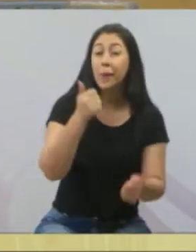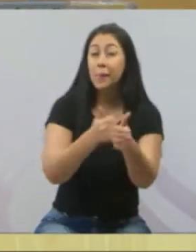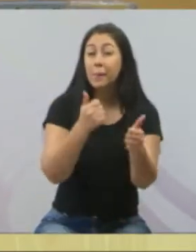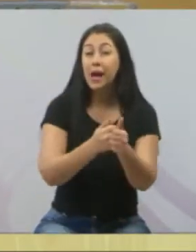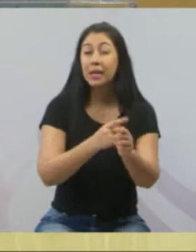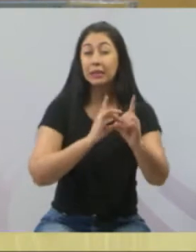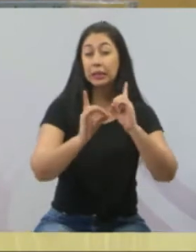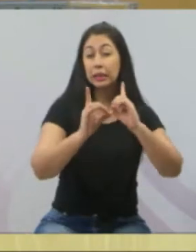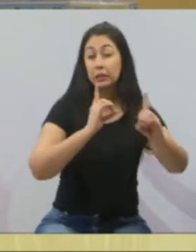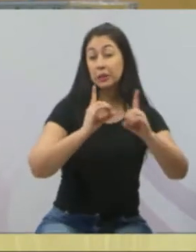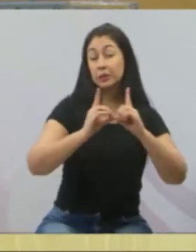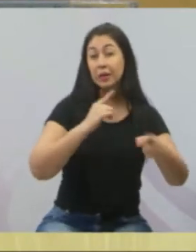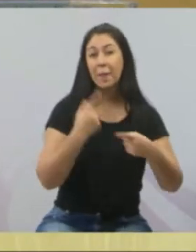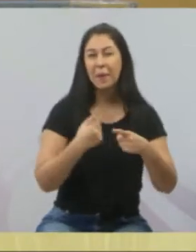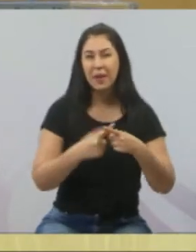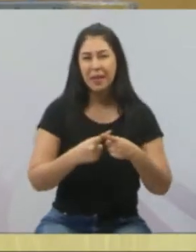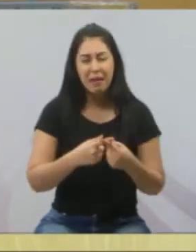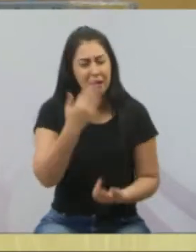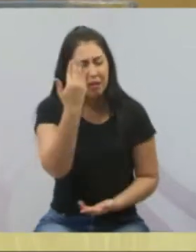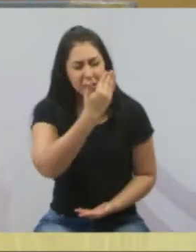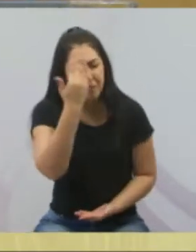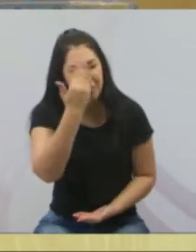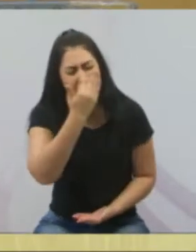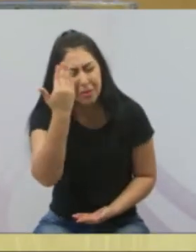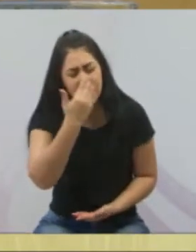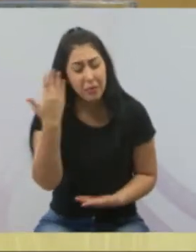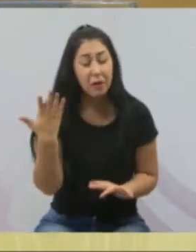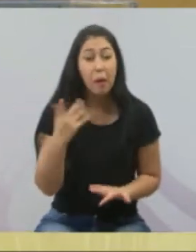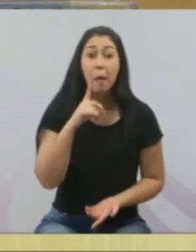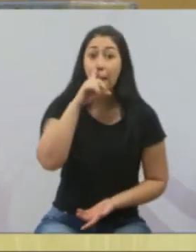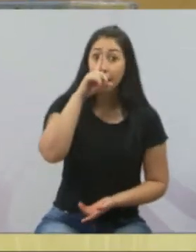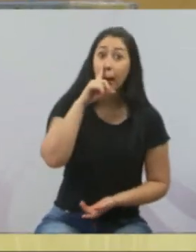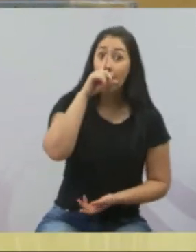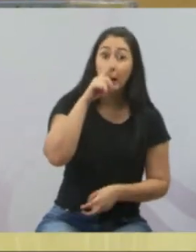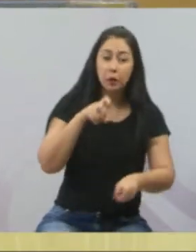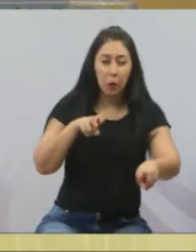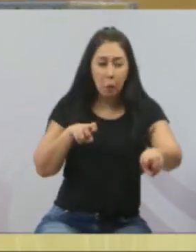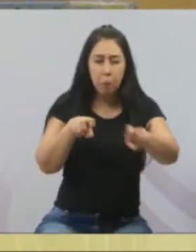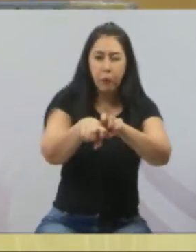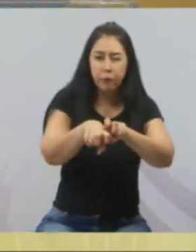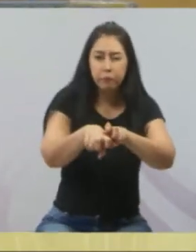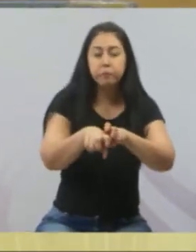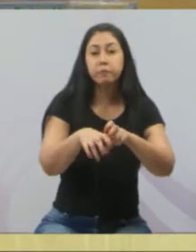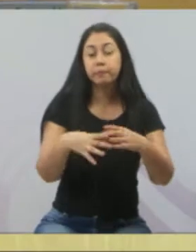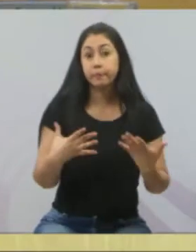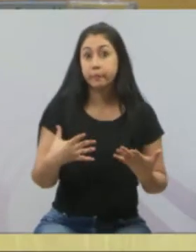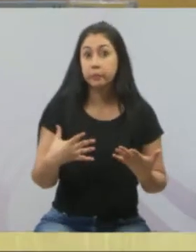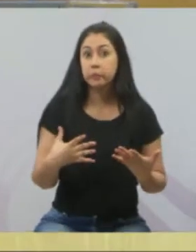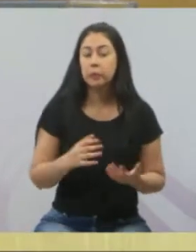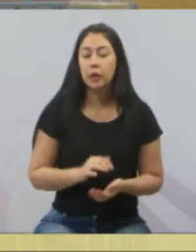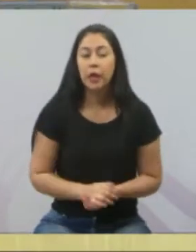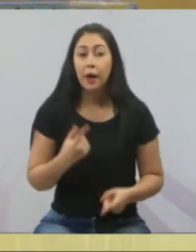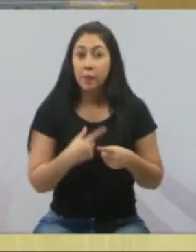compreensão e aos prédios dessa concessionária e, antecipando o agradecimento pela atenção dispensada, subscrevemos. Vereador Valmir Parque do Meia